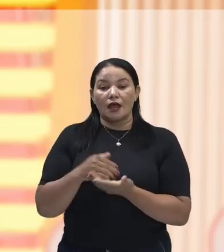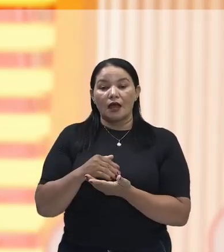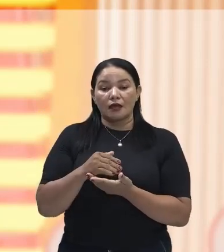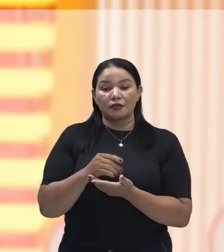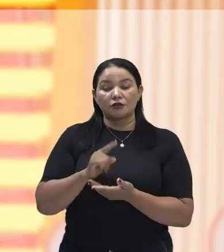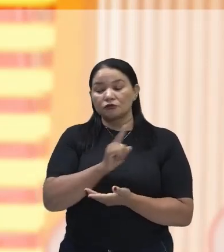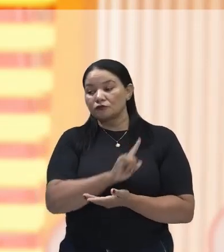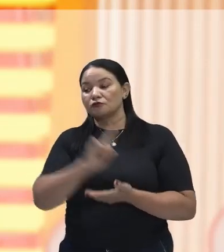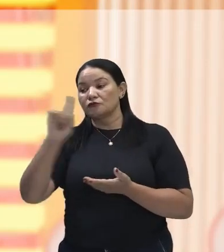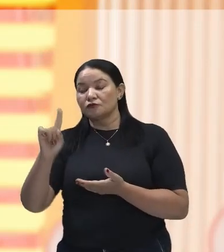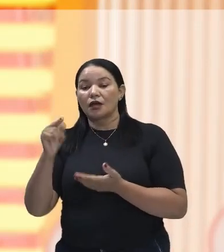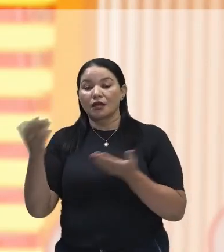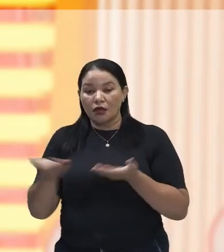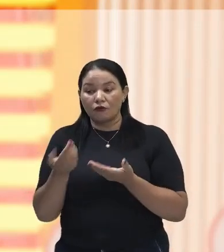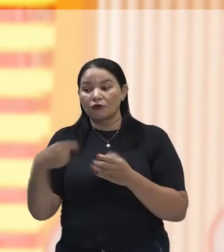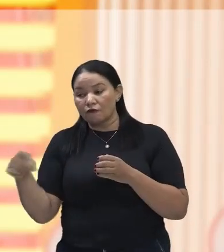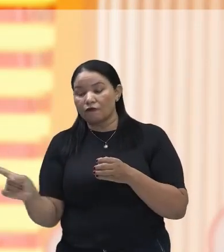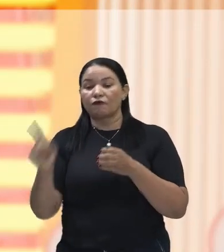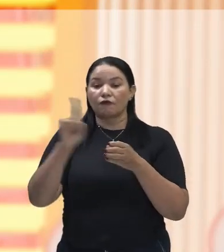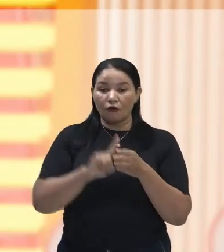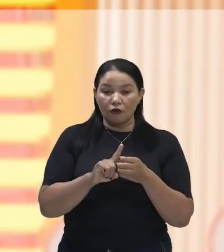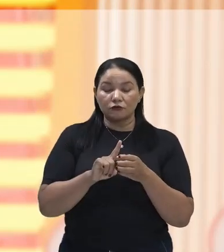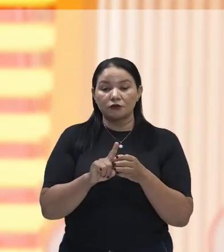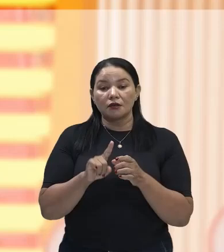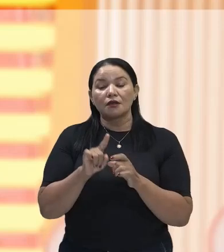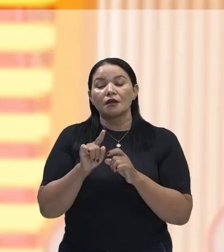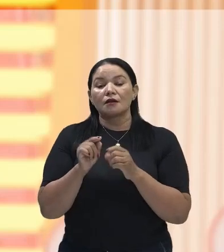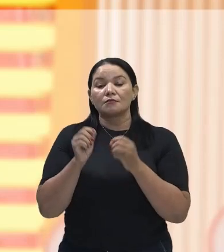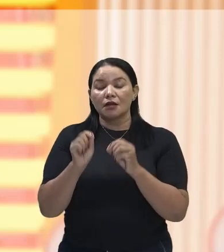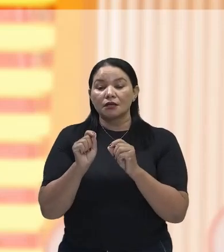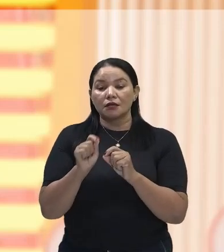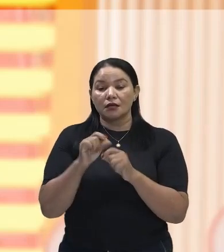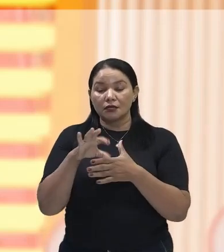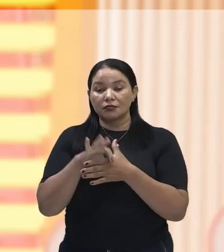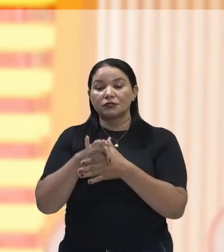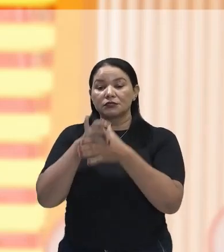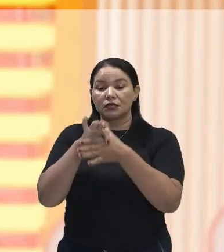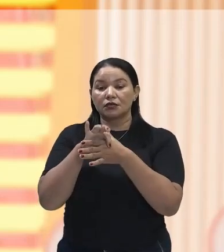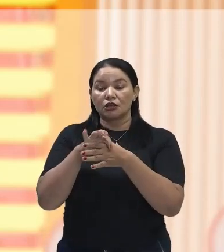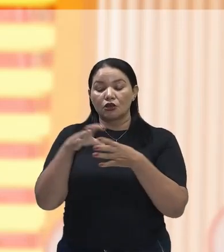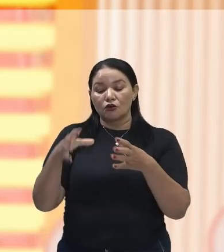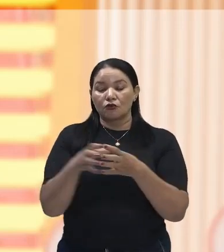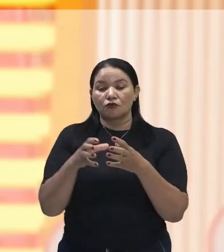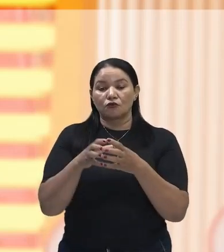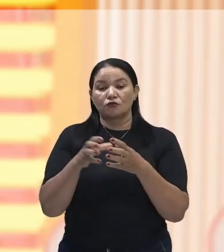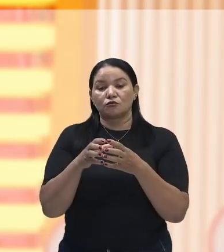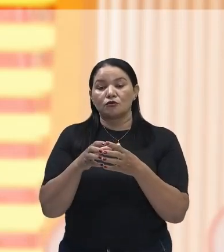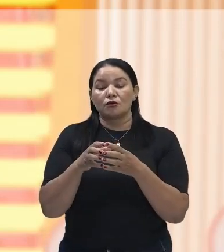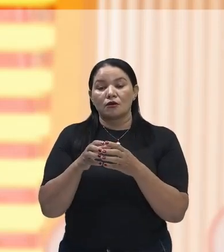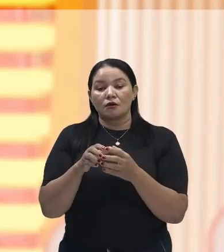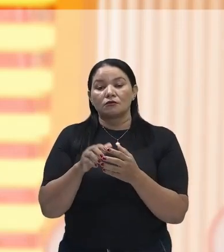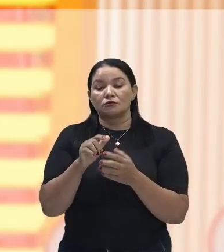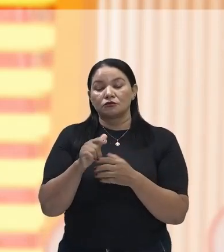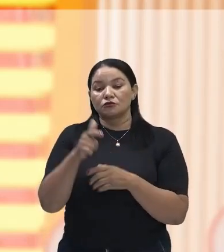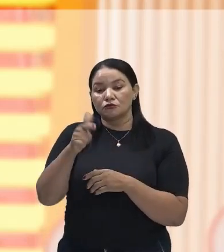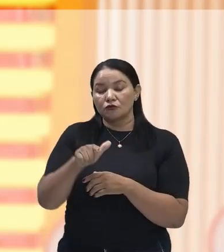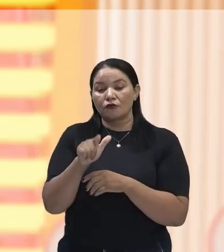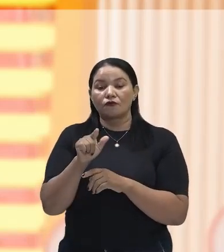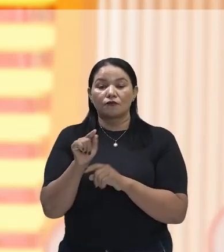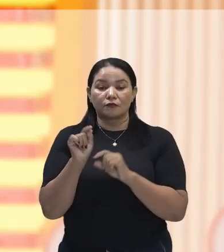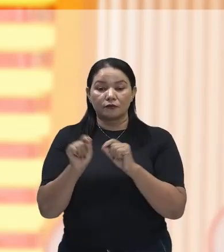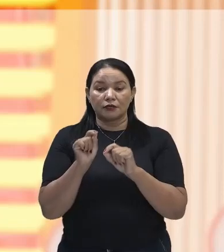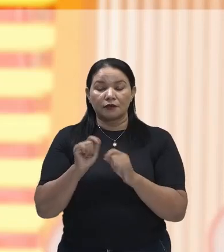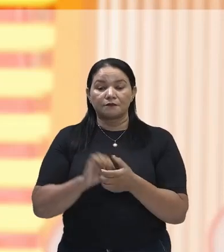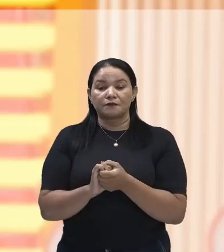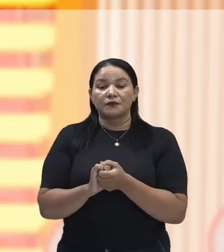ele retorna ao país. E ele retorna liderando os bolcheviques. E aí sim, a gente vai ter uma